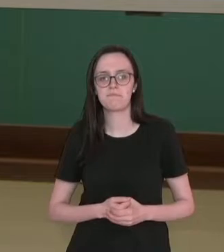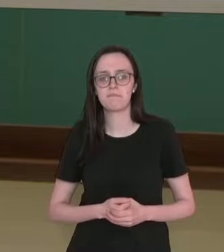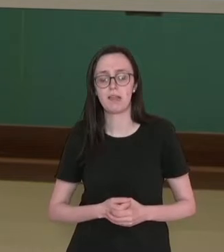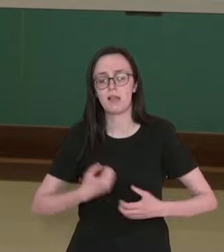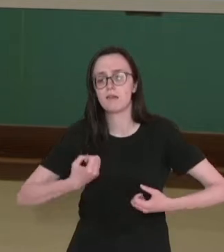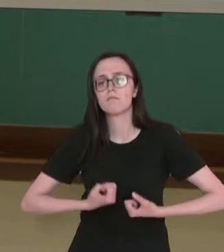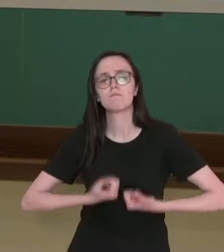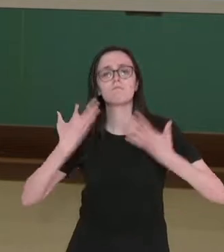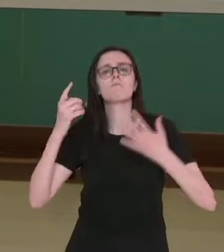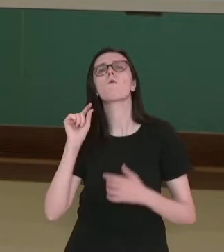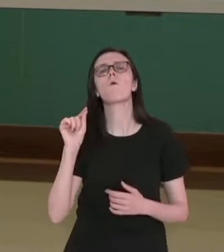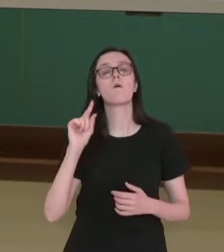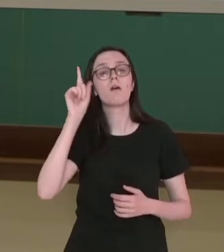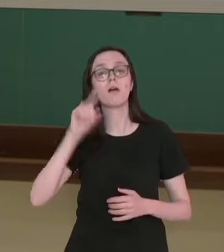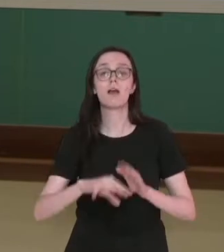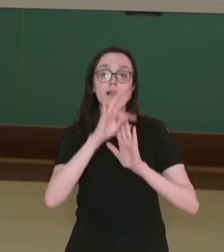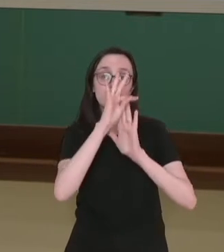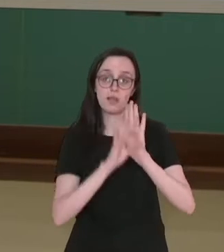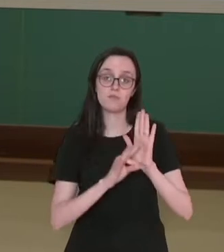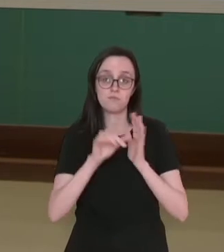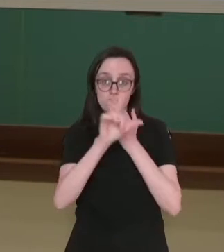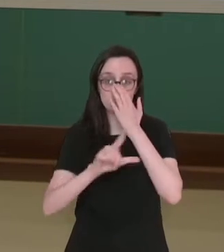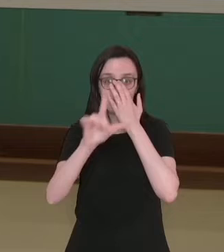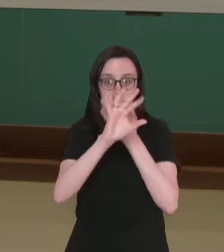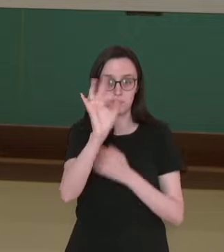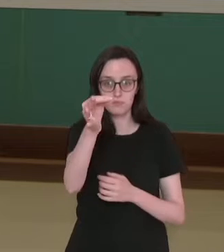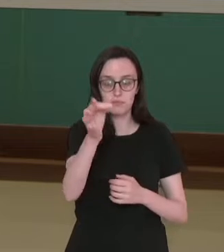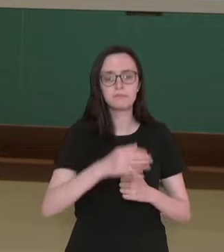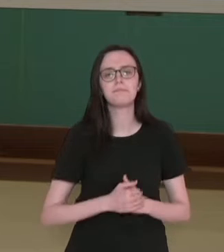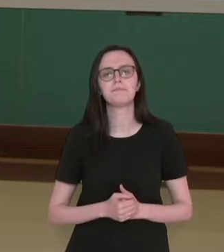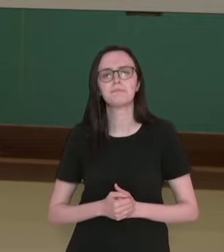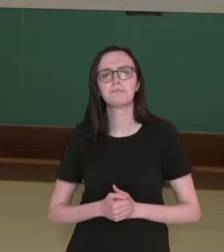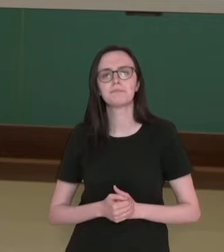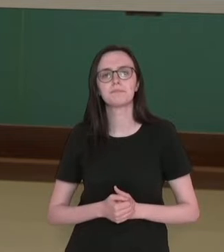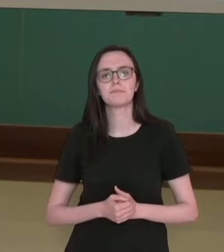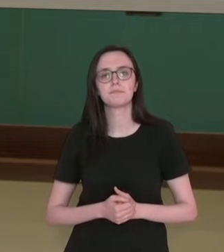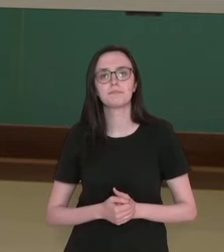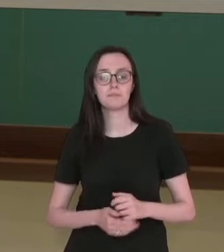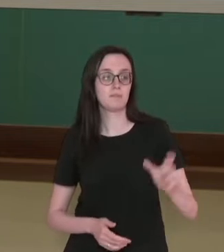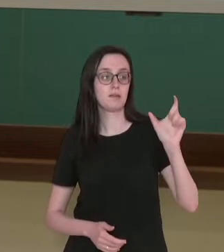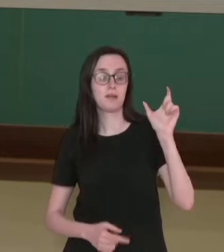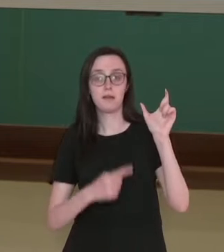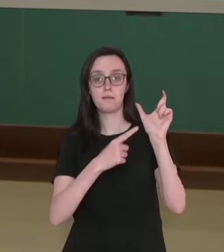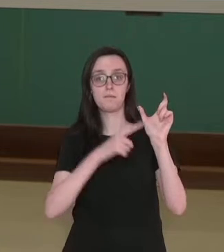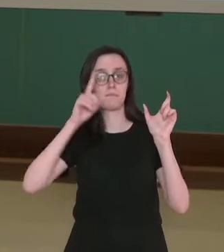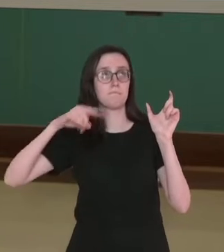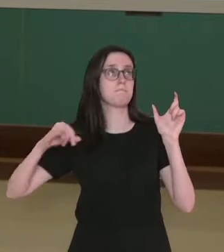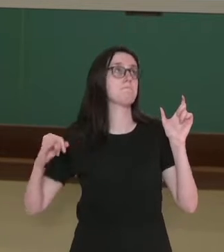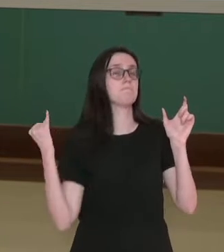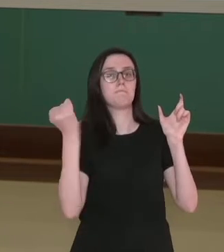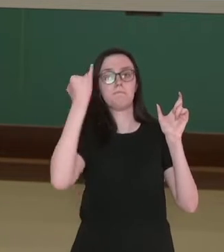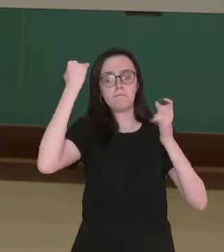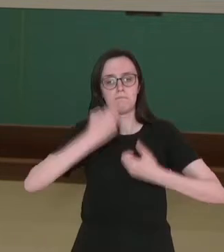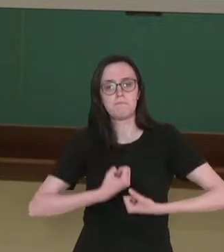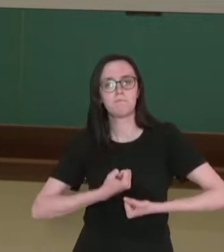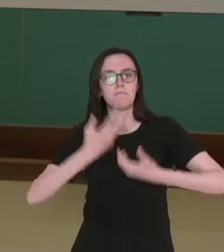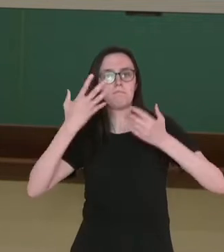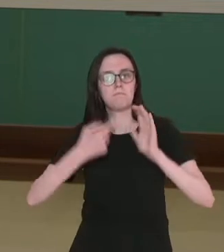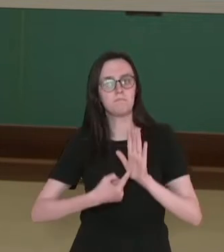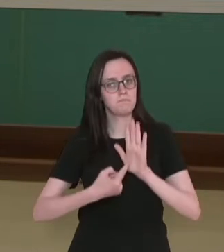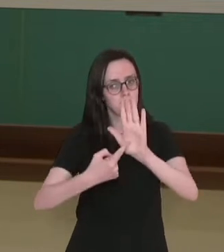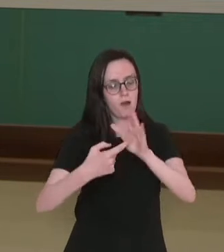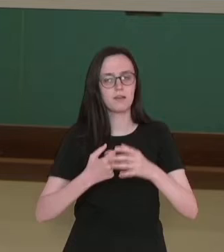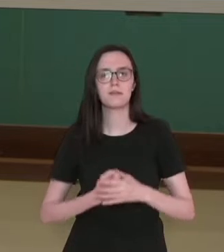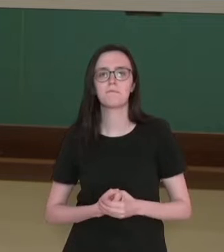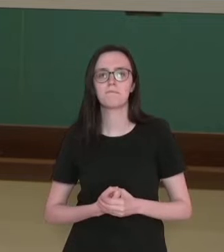é? Um texto literário. Muito bem. A palavra é a matéria-prima na qual o poeta expressa,